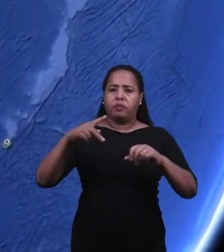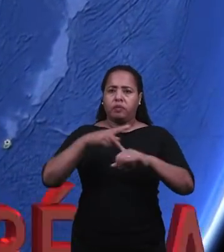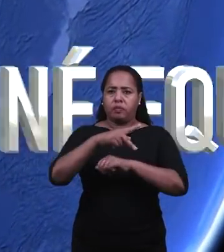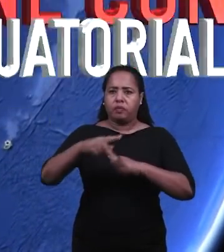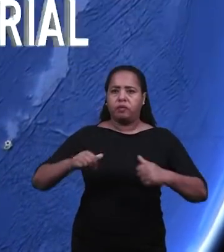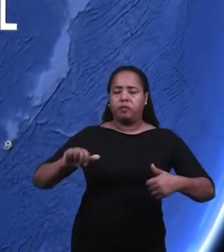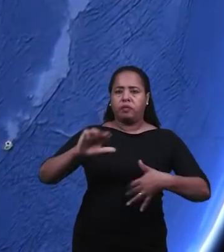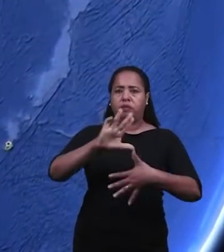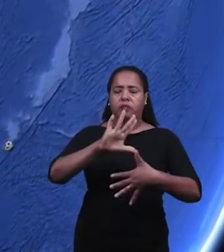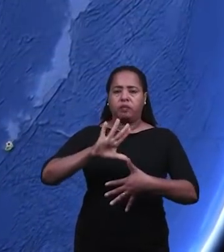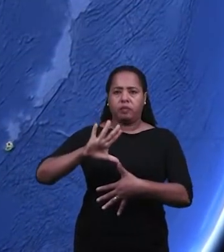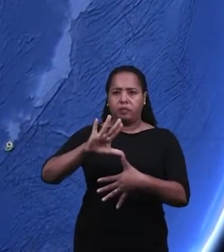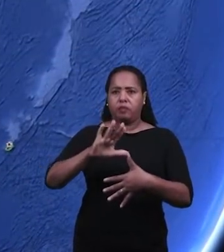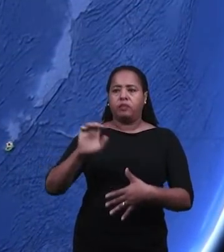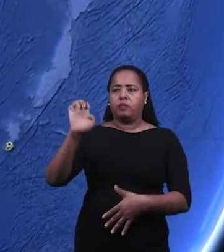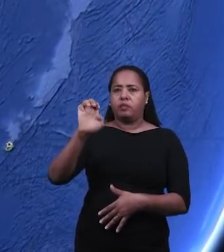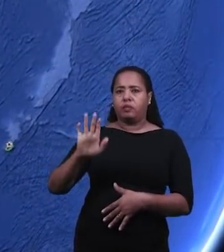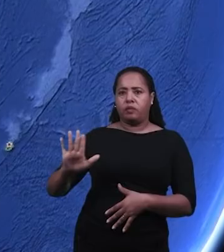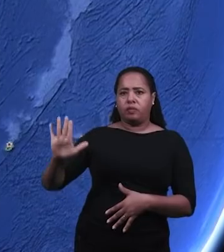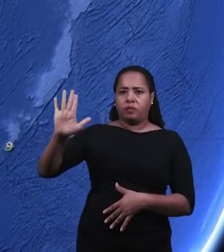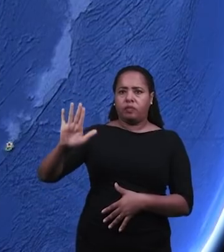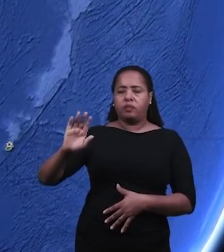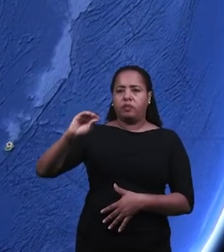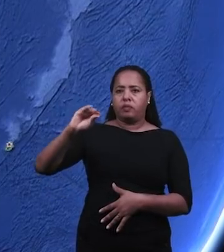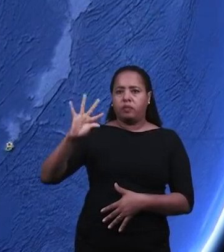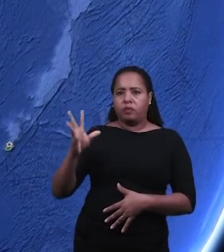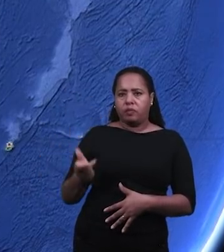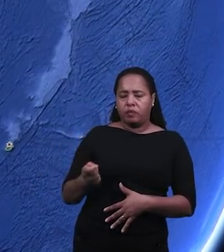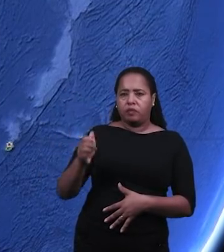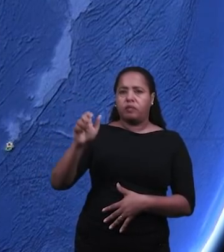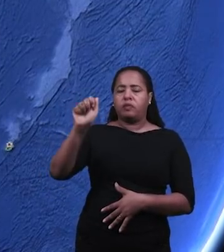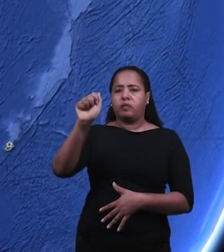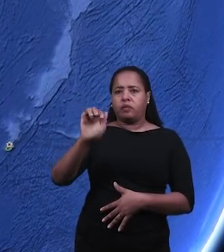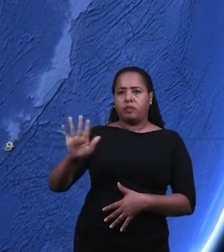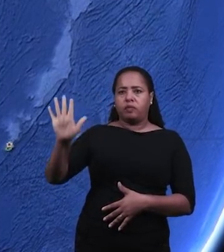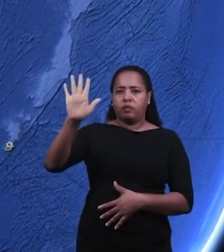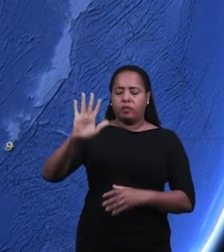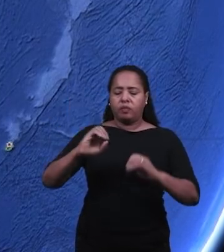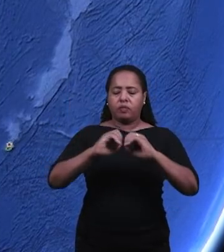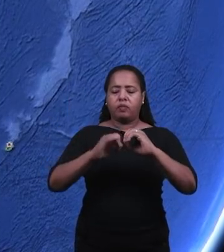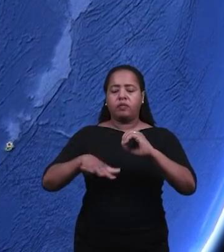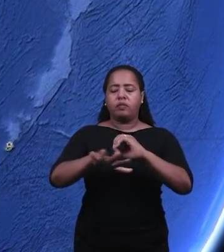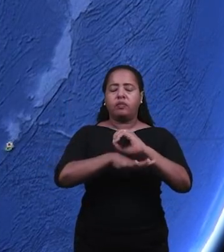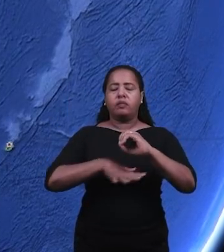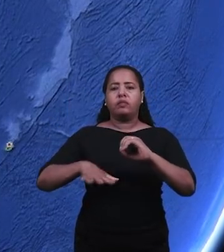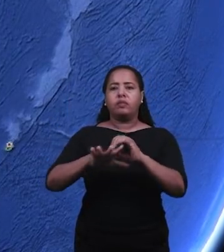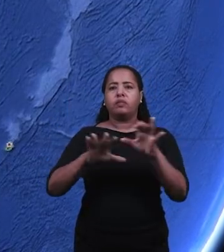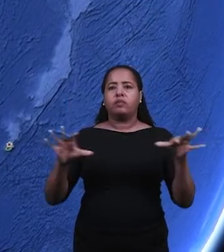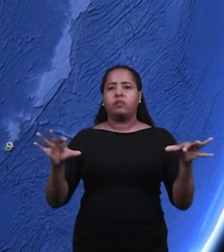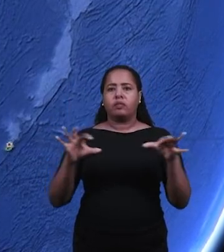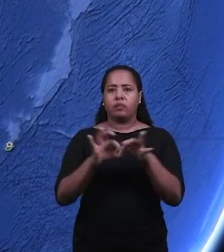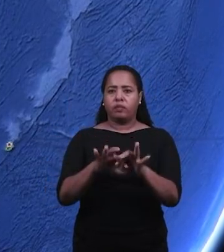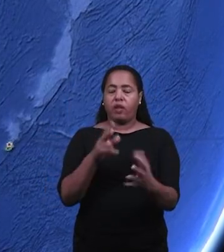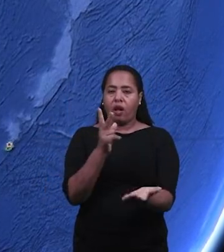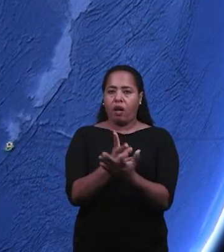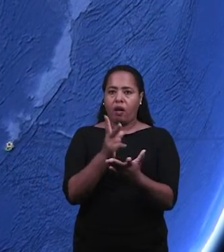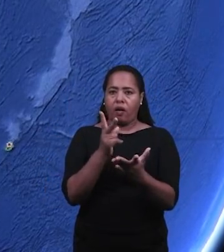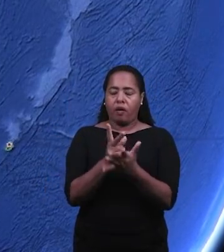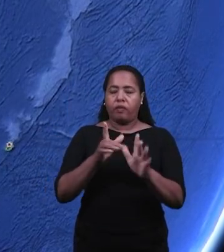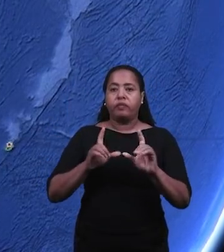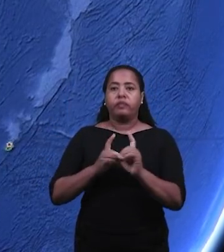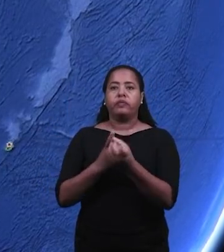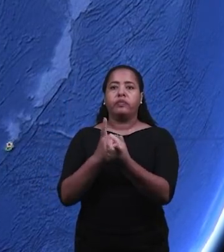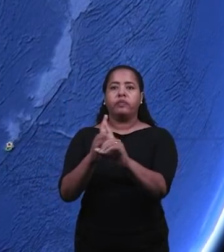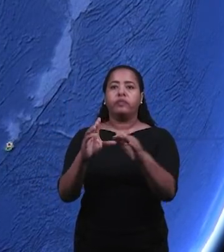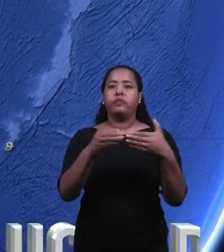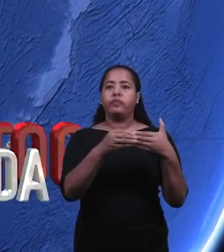3 Américas, Europa, África, Ásia e Oceania, conectadas pela mesma doutrina, pela direção